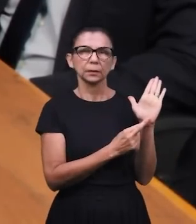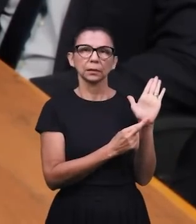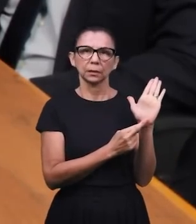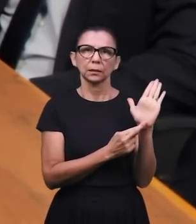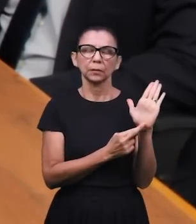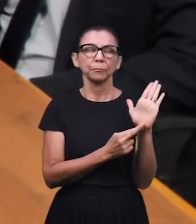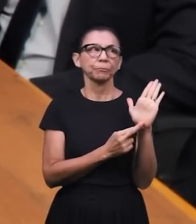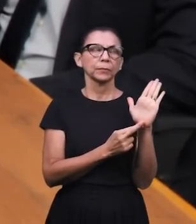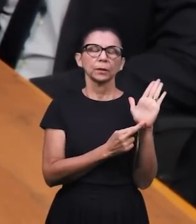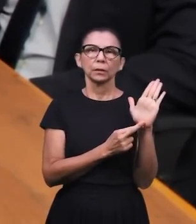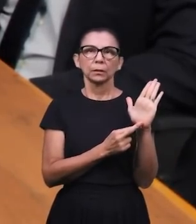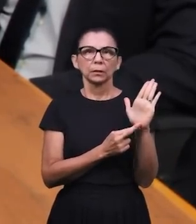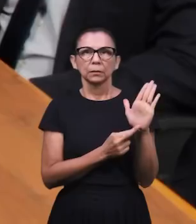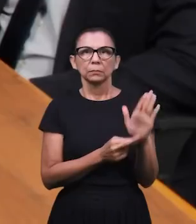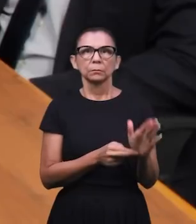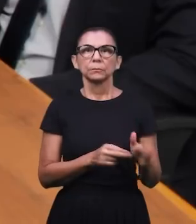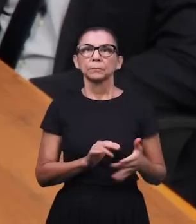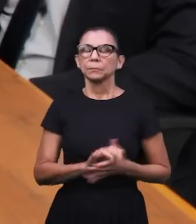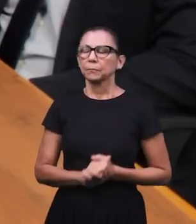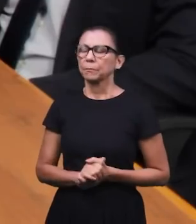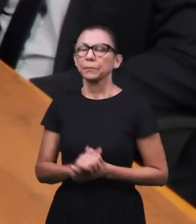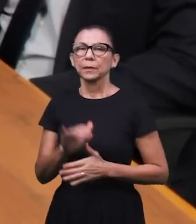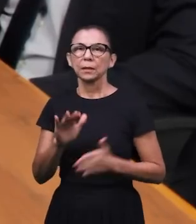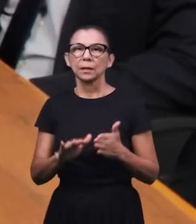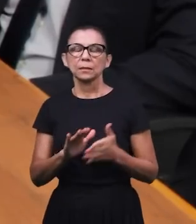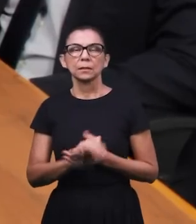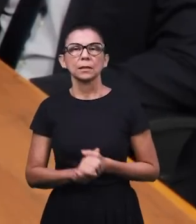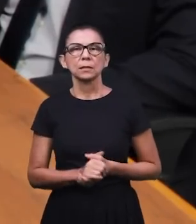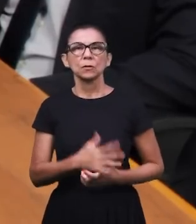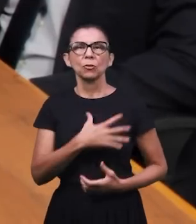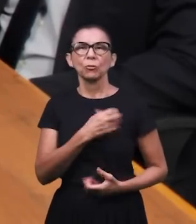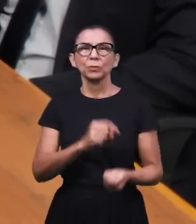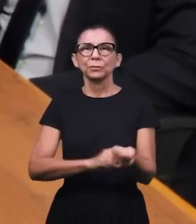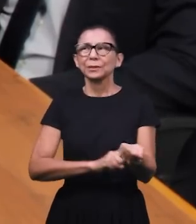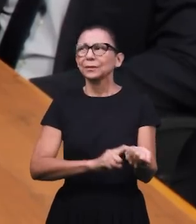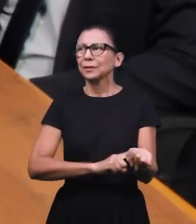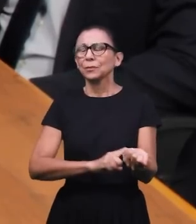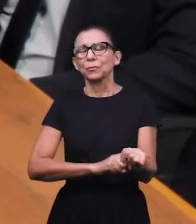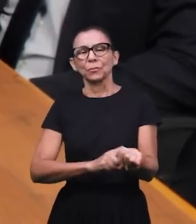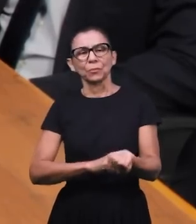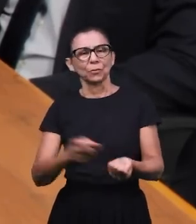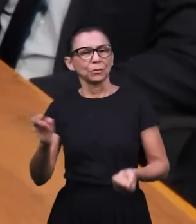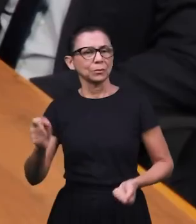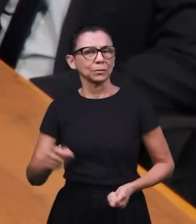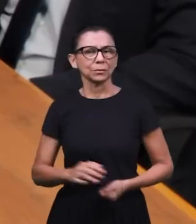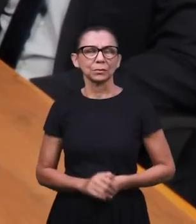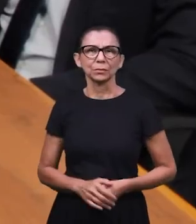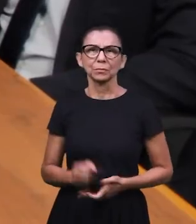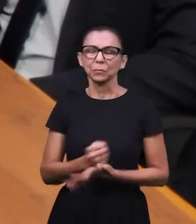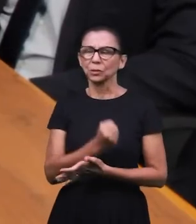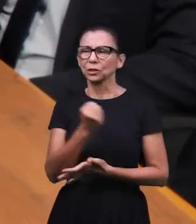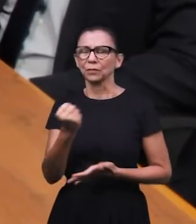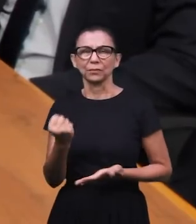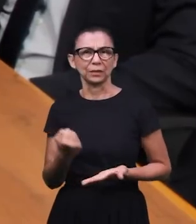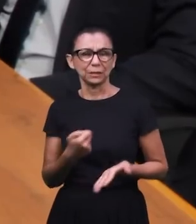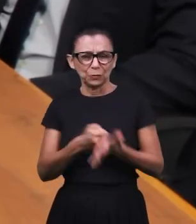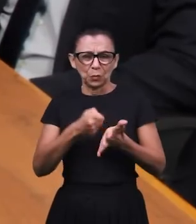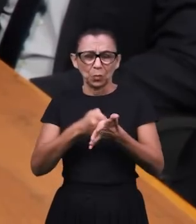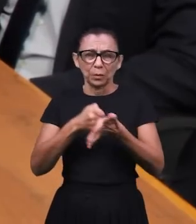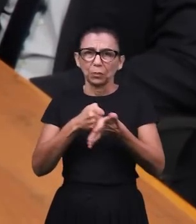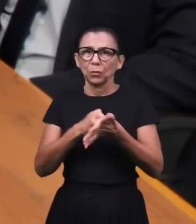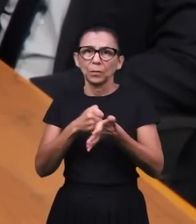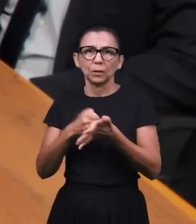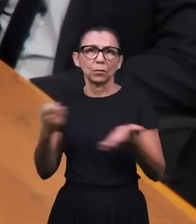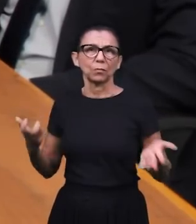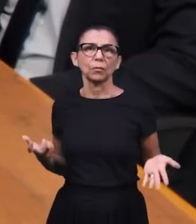muitas coisas que irritam o filho, porque o pai, ele quer entrar na intimidade do filho. O filho tem sua particularidade lá, às vezes tem a vida dele, as coisas